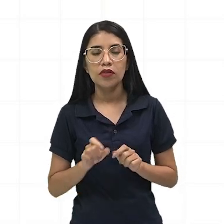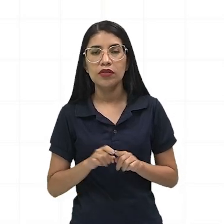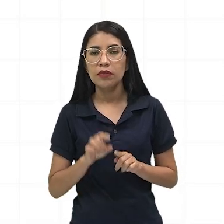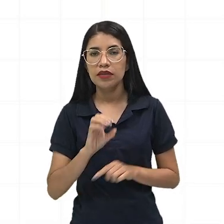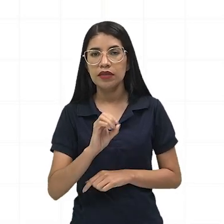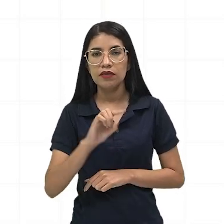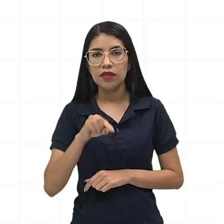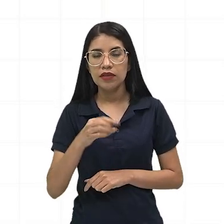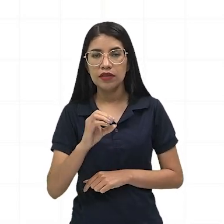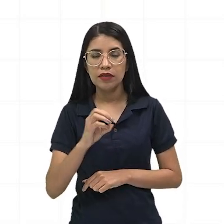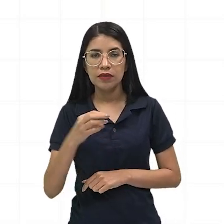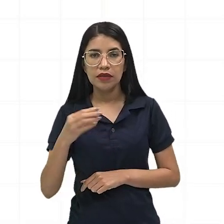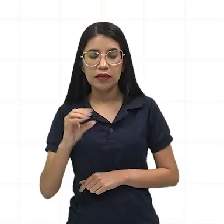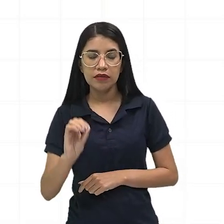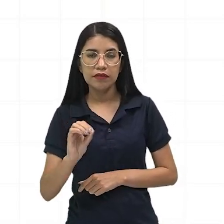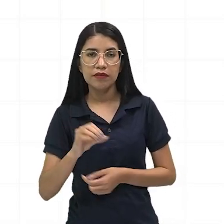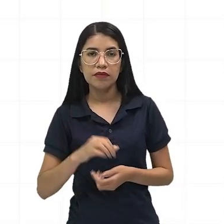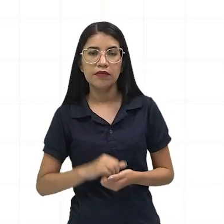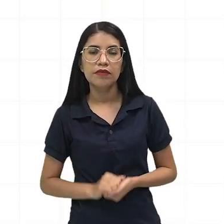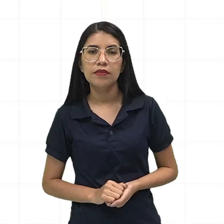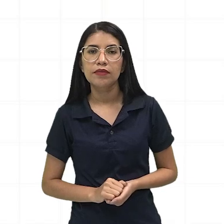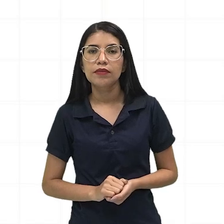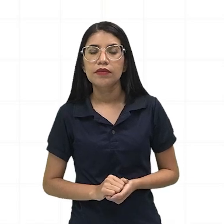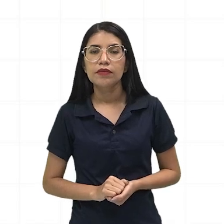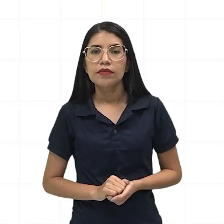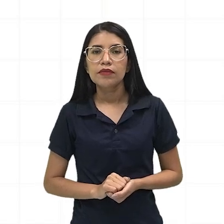milésimos. Muito bem.